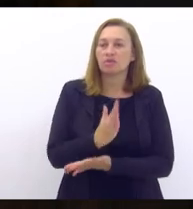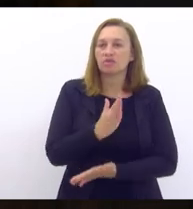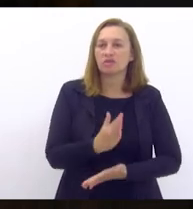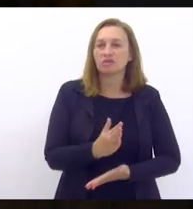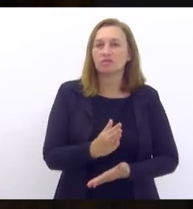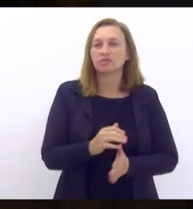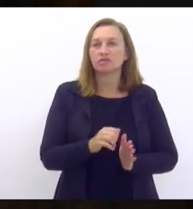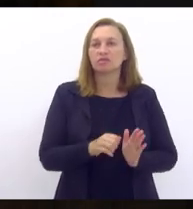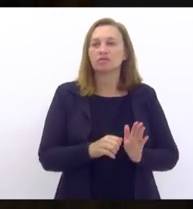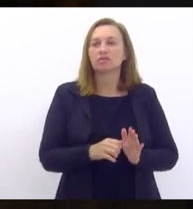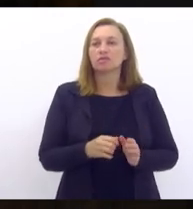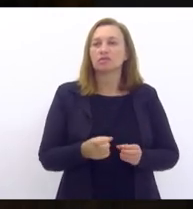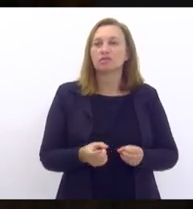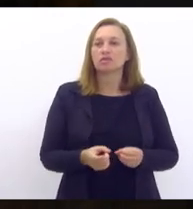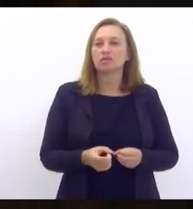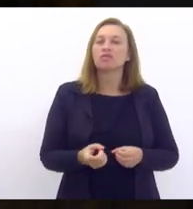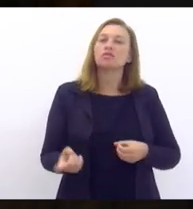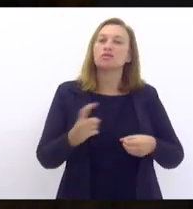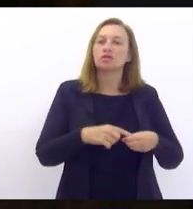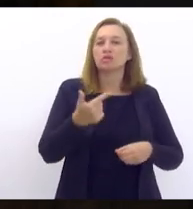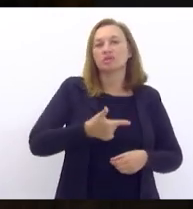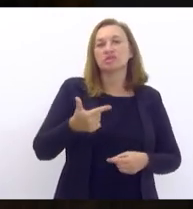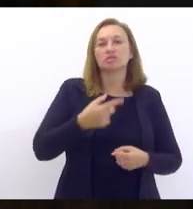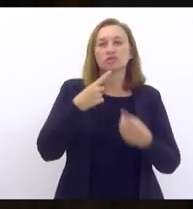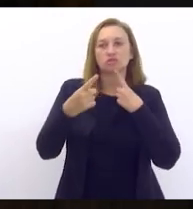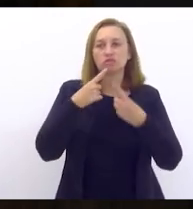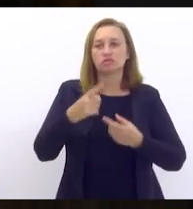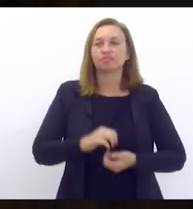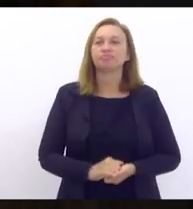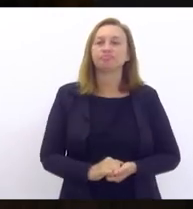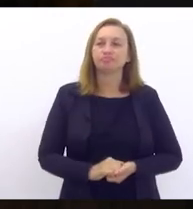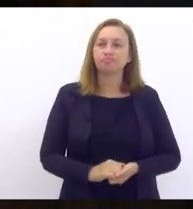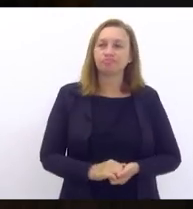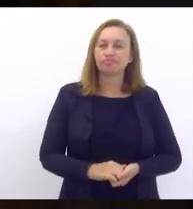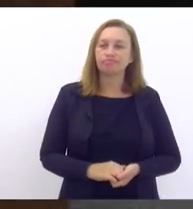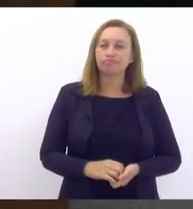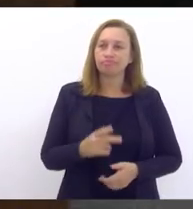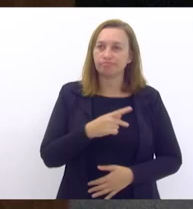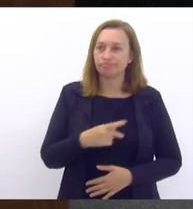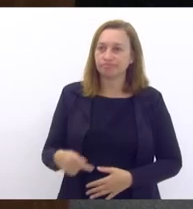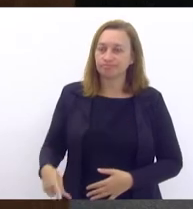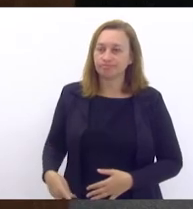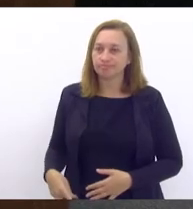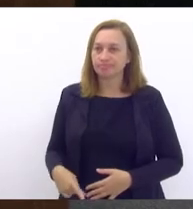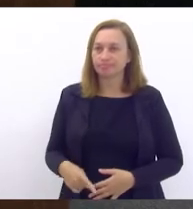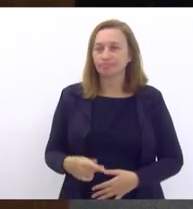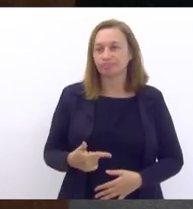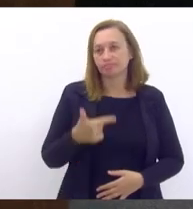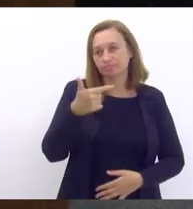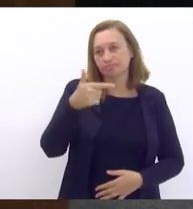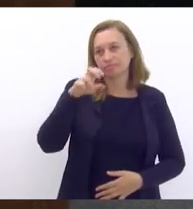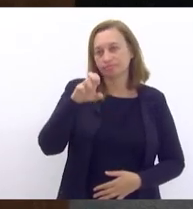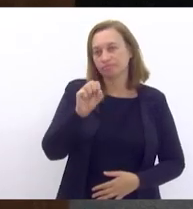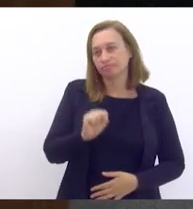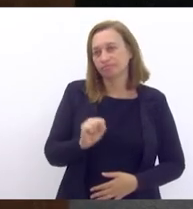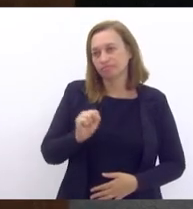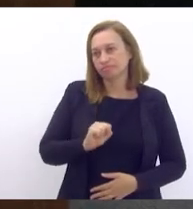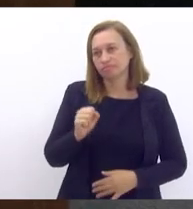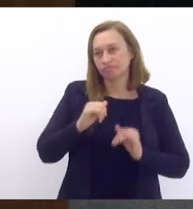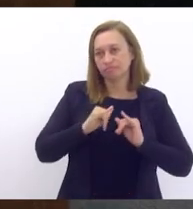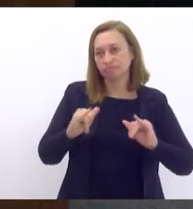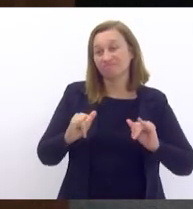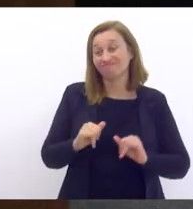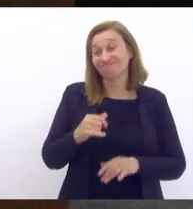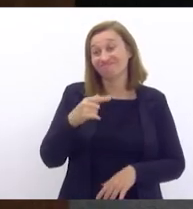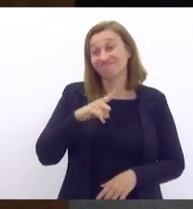a redação do vencido para a segunda discussão. Presidenta, uma declaração de 25 segundos. Porque nós só